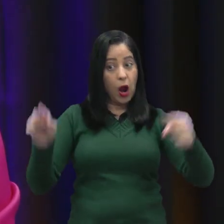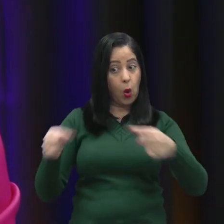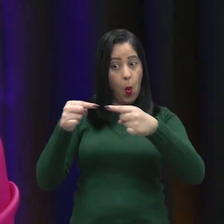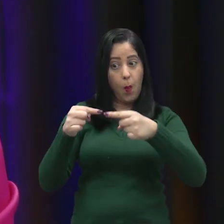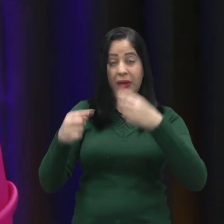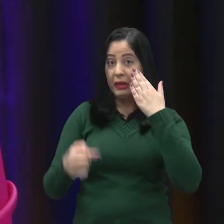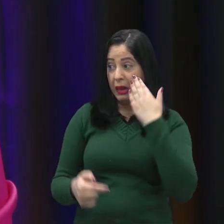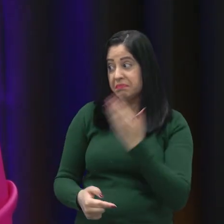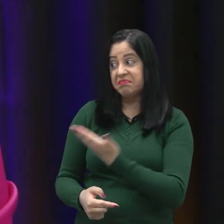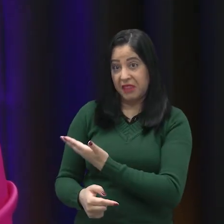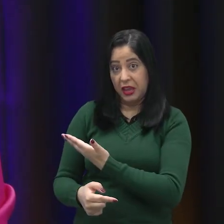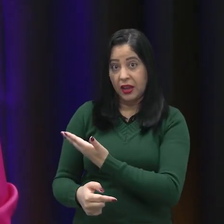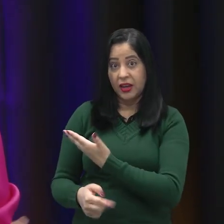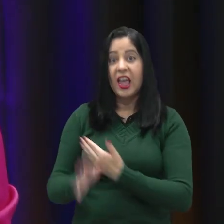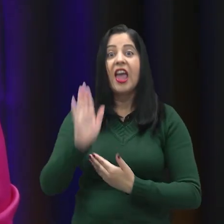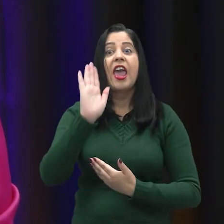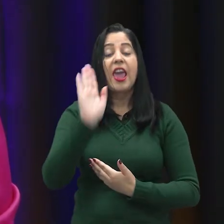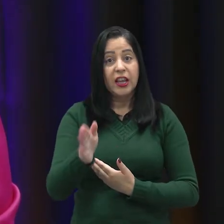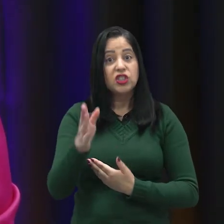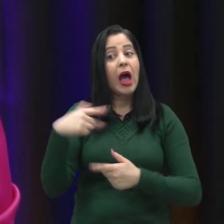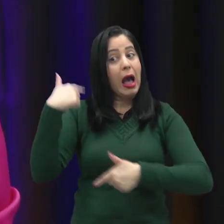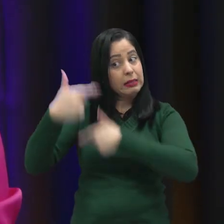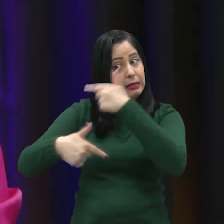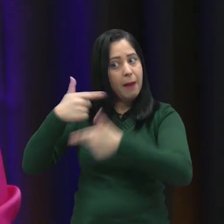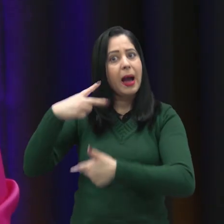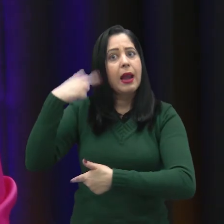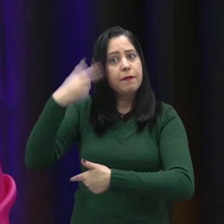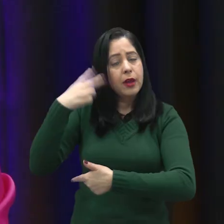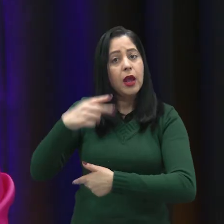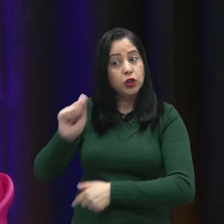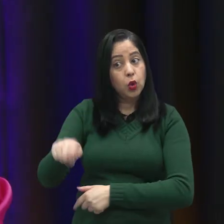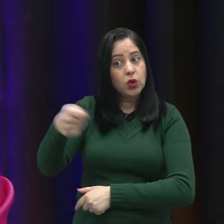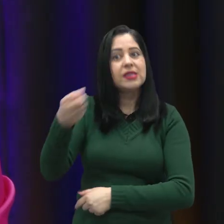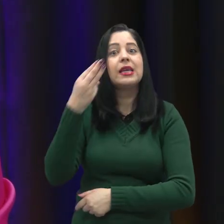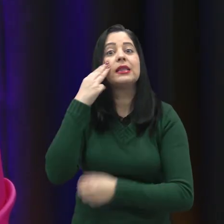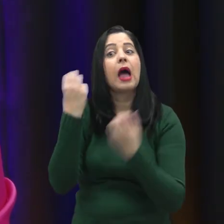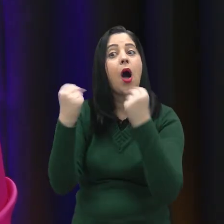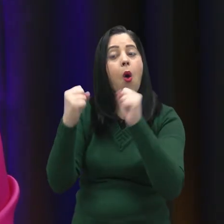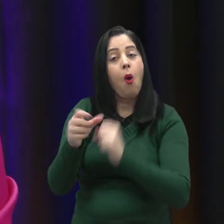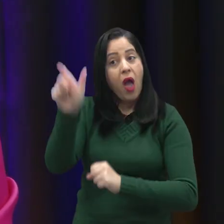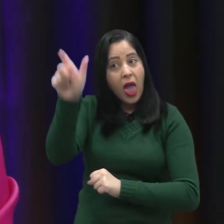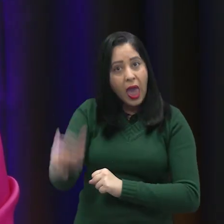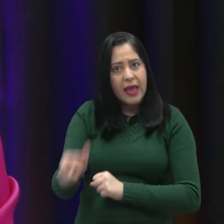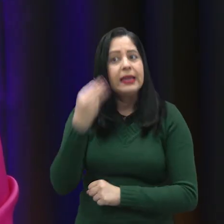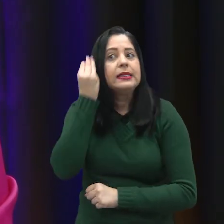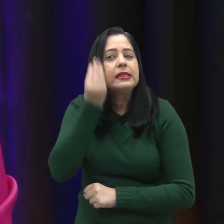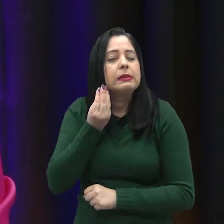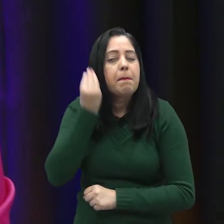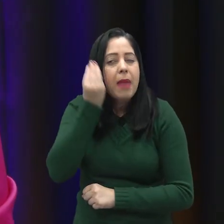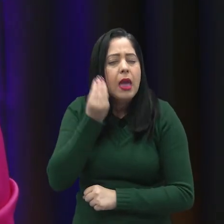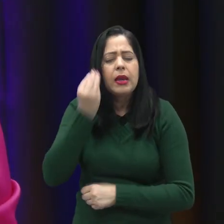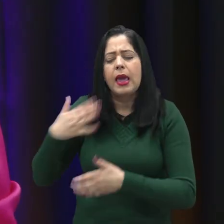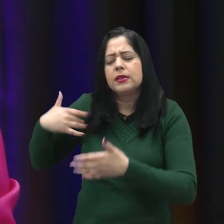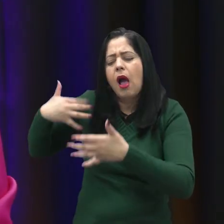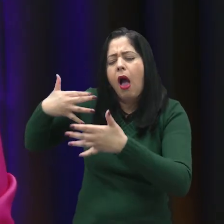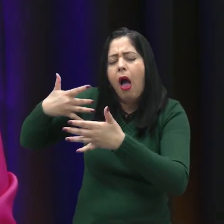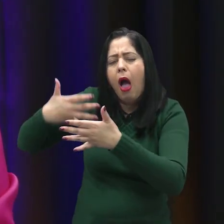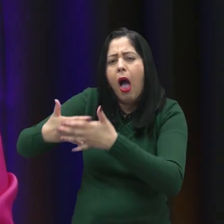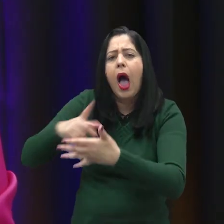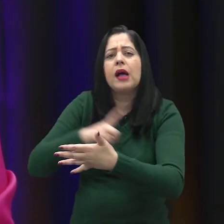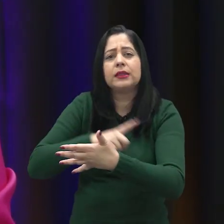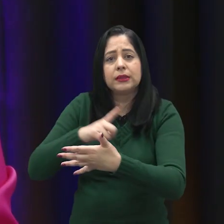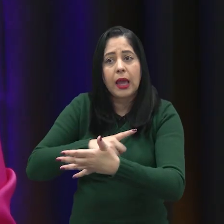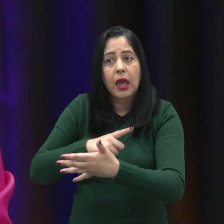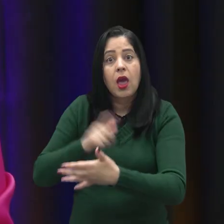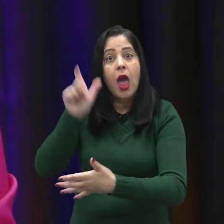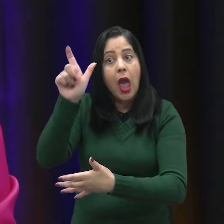com o entrevistado de hoje. Em seu terceiro mandato, Marcão da Academia tem sólida experiência no segmento e traz para a política um